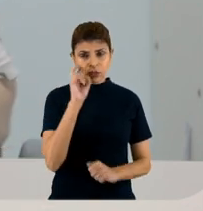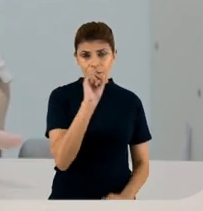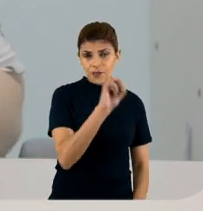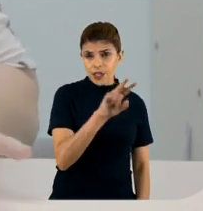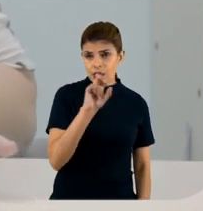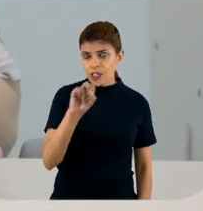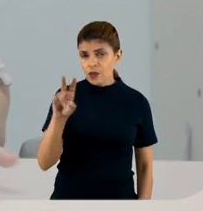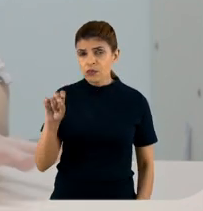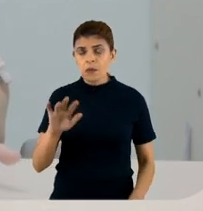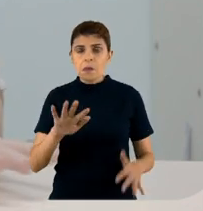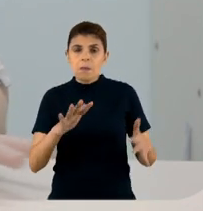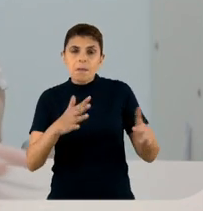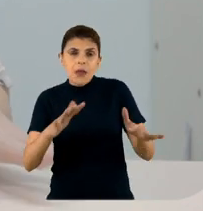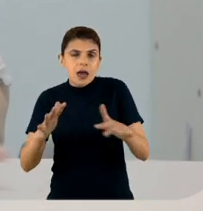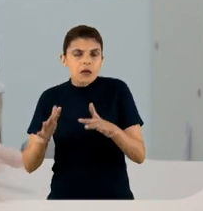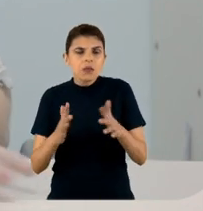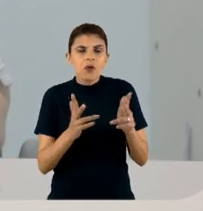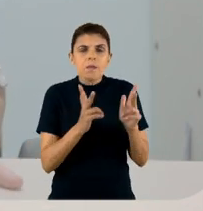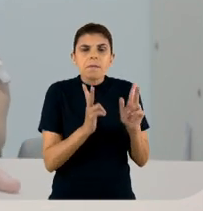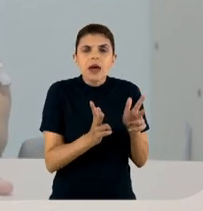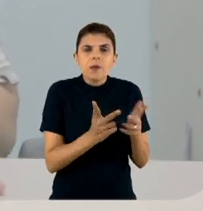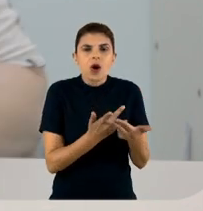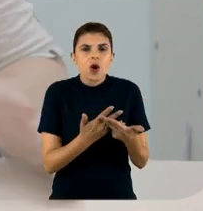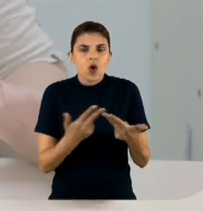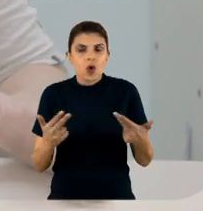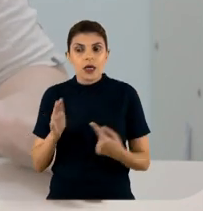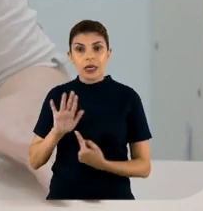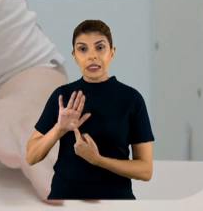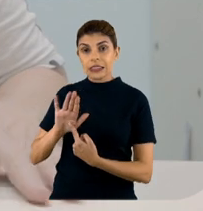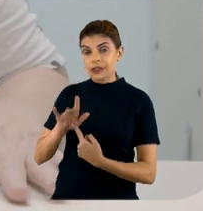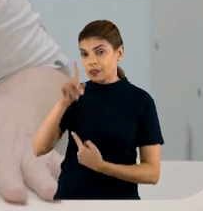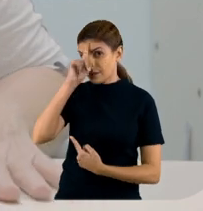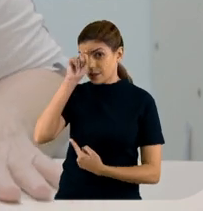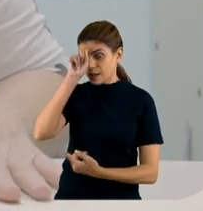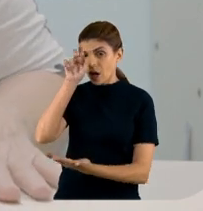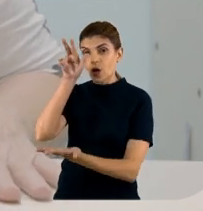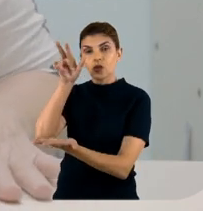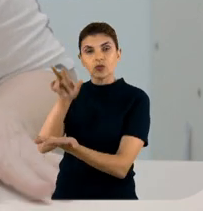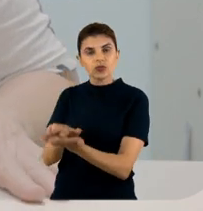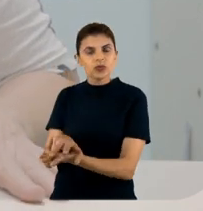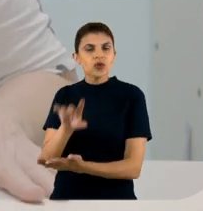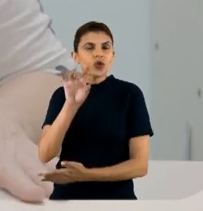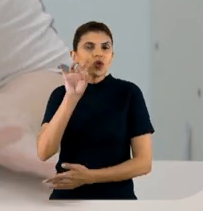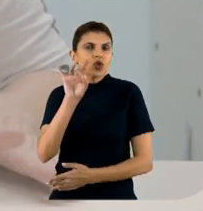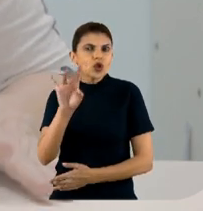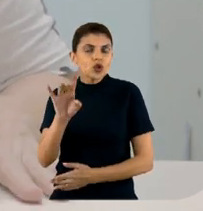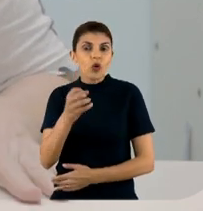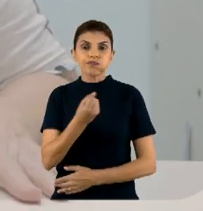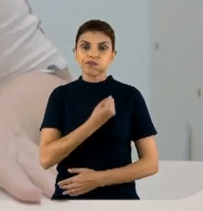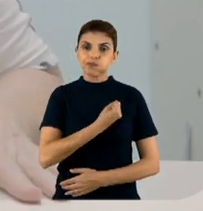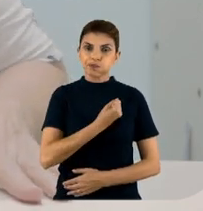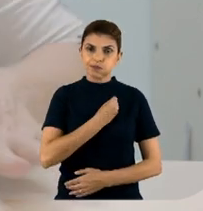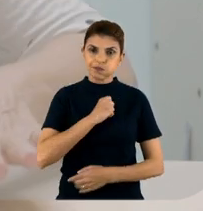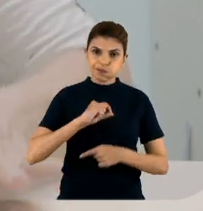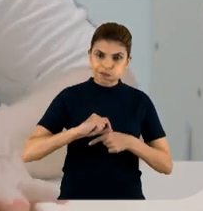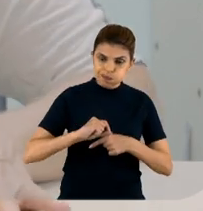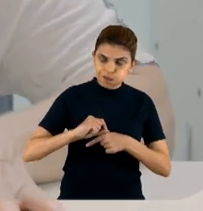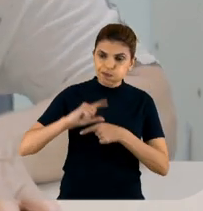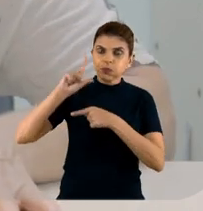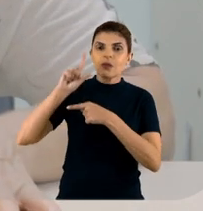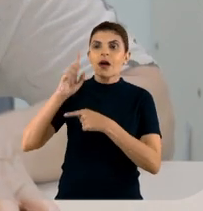a gente tem visto é mais ou menos a mesma coisa né em relação à indicação de internação apenas acentuada a